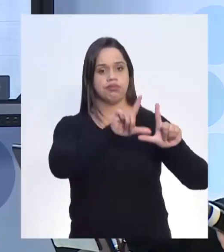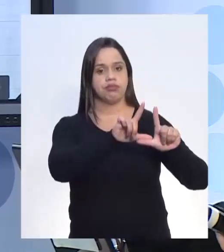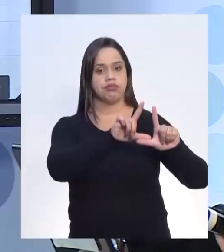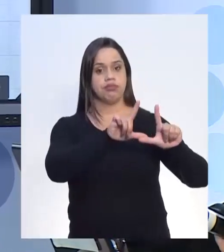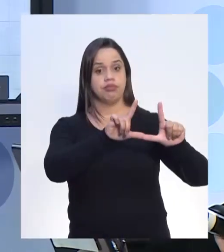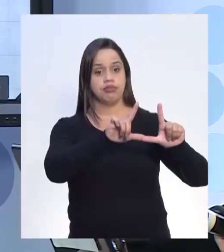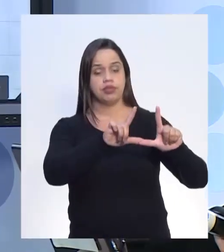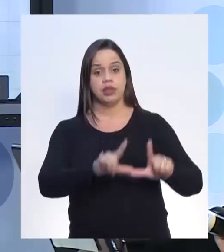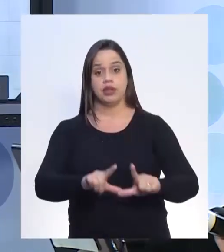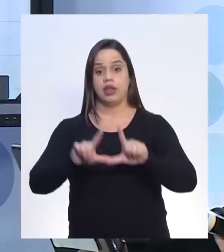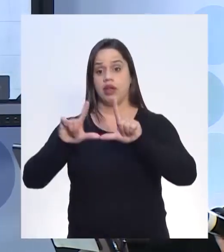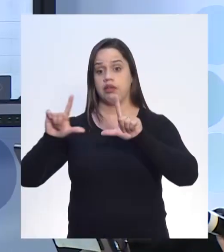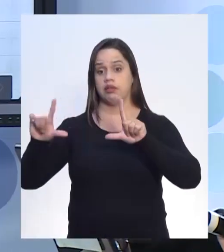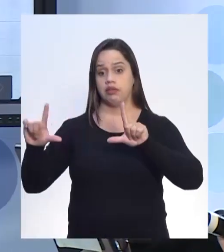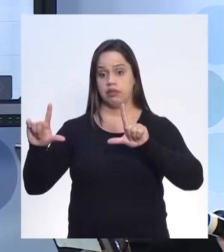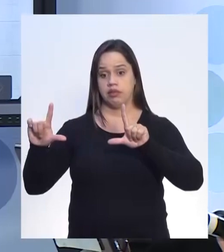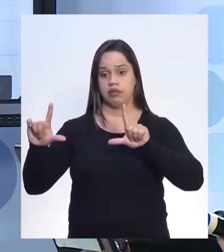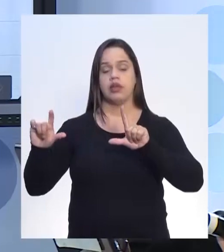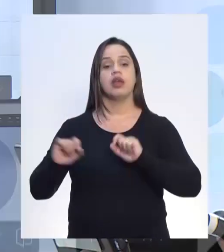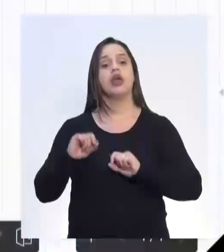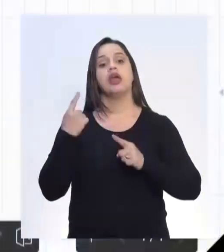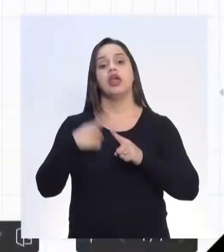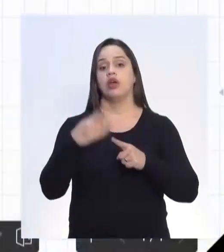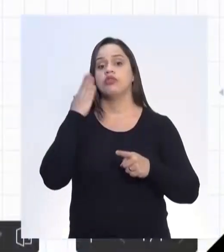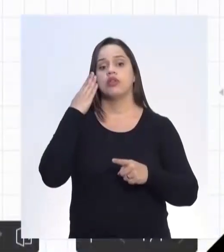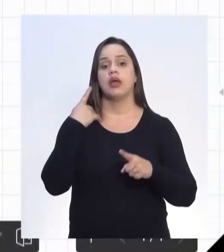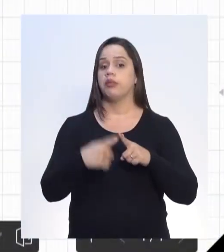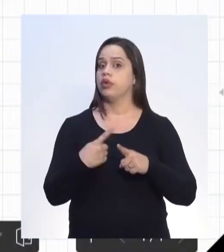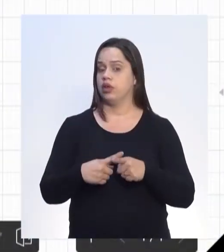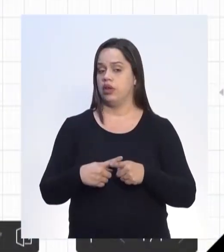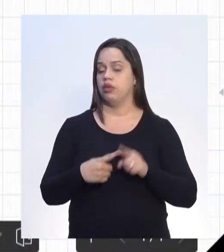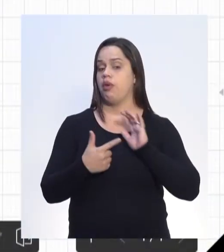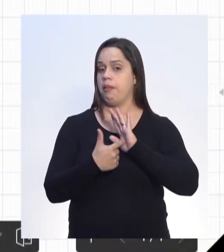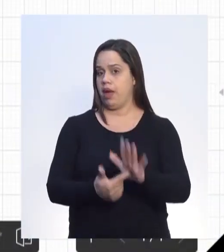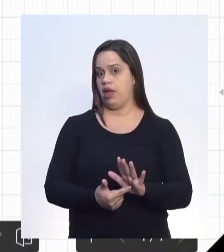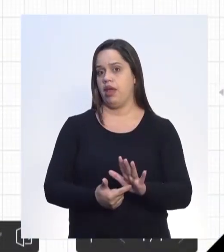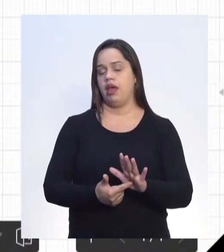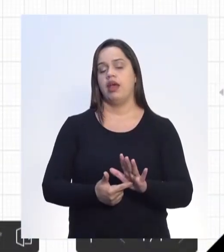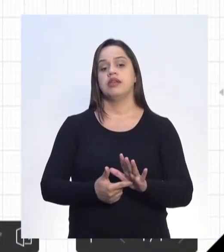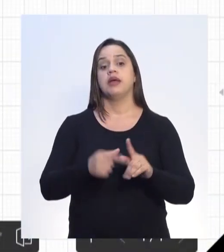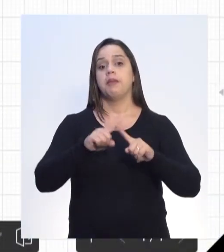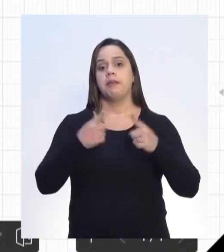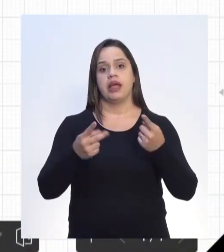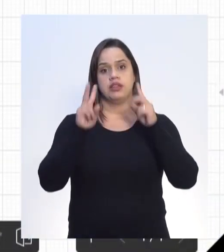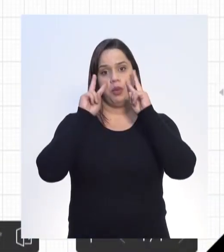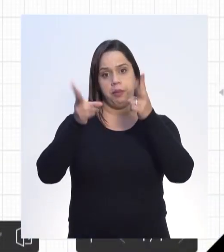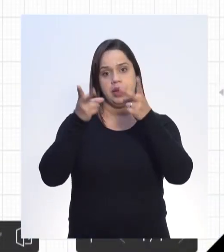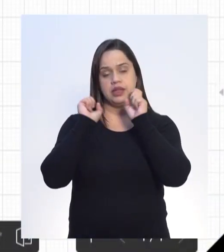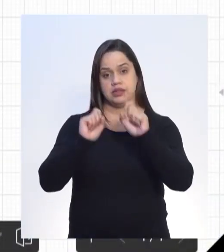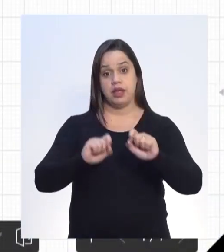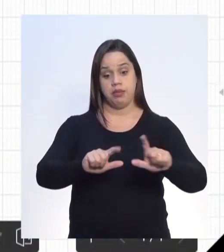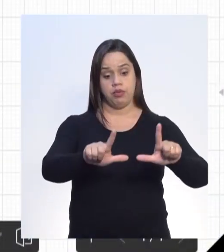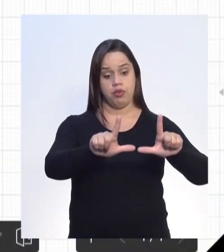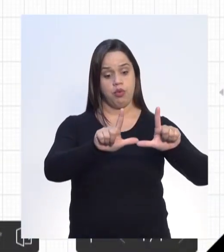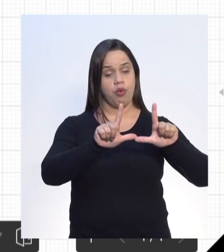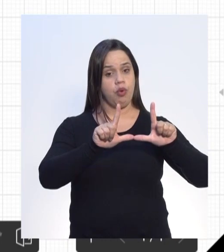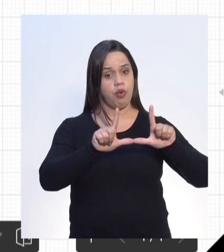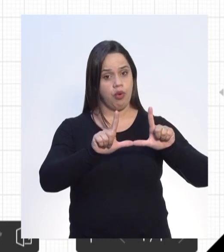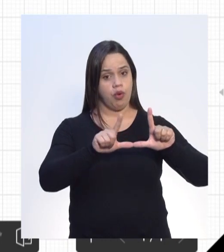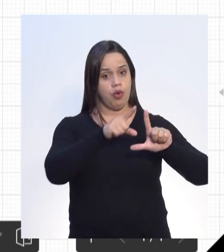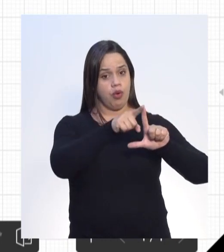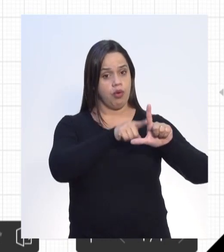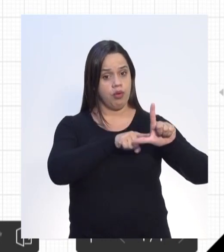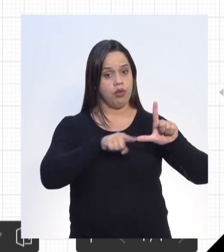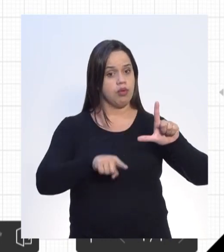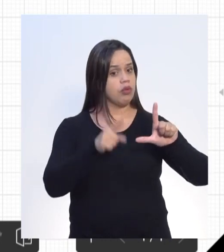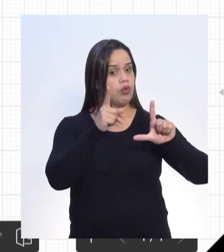a placa quadrada, né? E eu sei que é um quadrado porque não aparecem as medidas, mas a largura, o comprimento e a